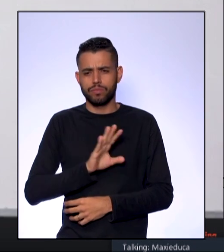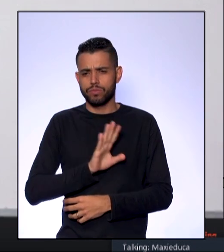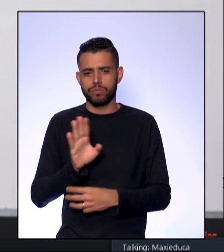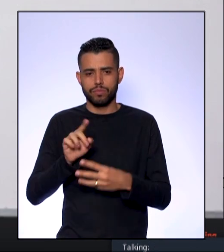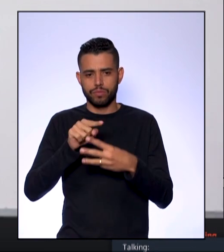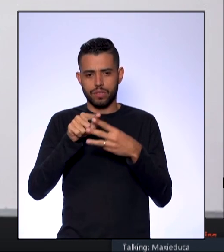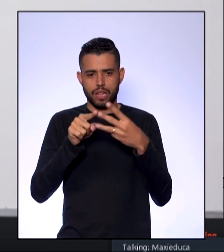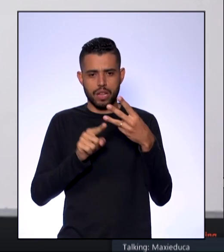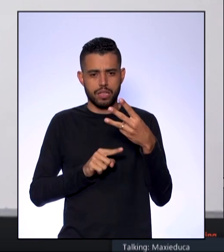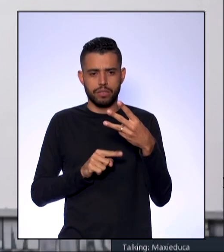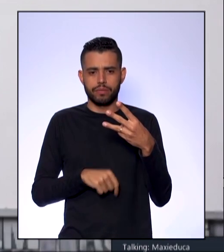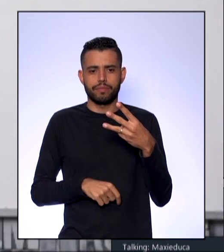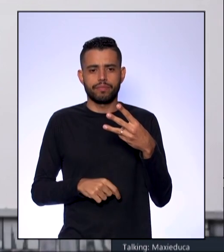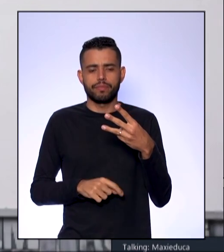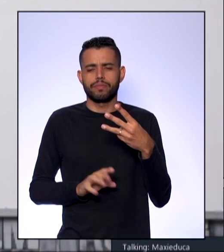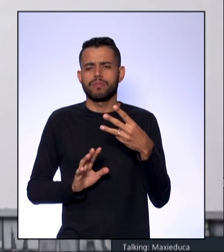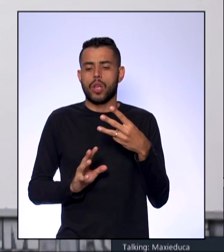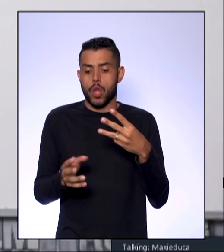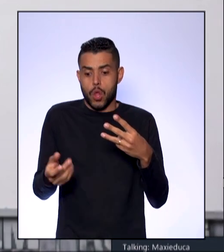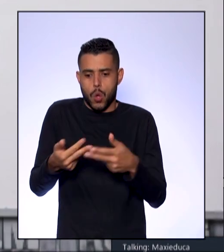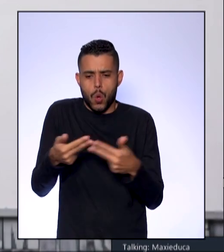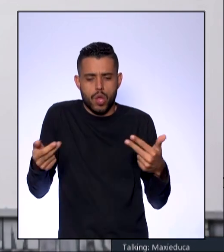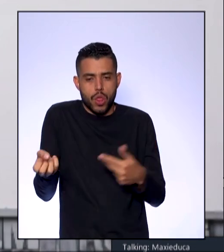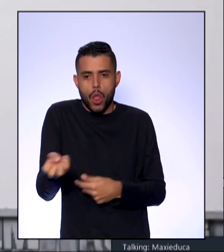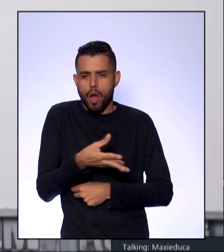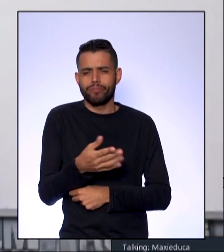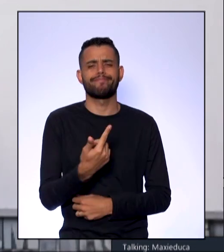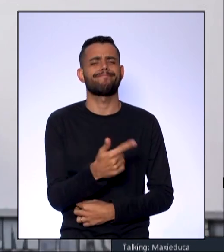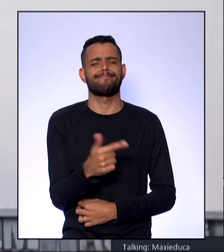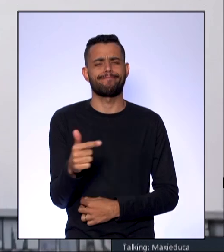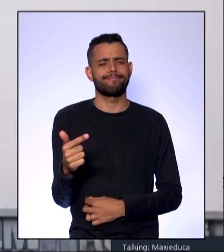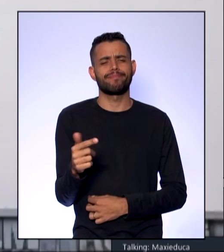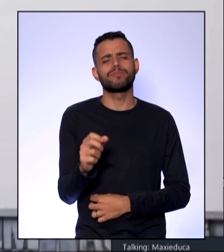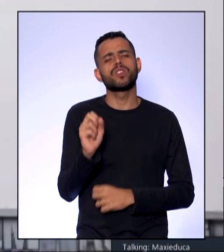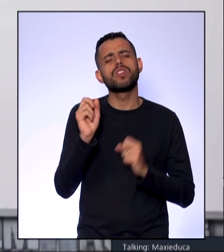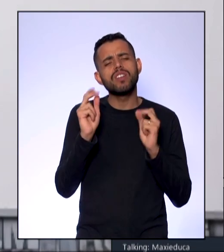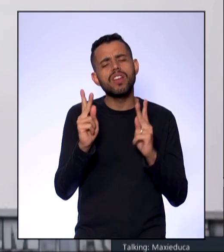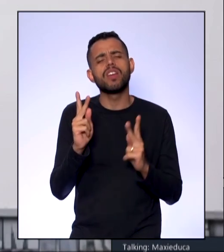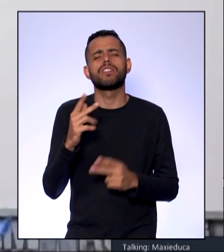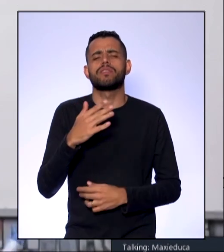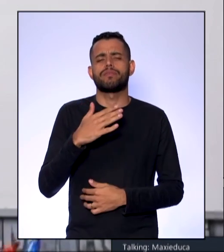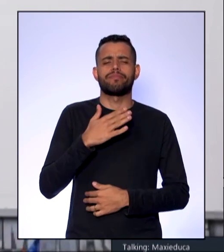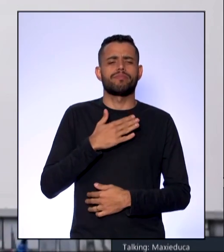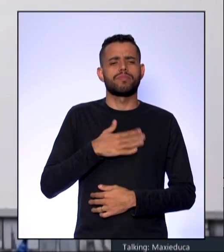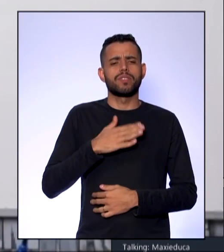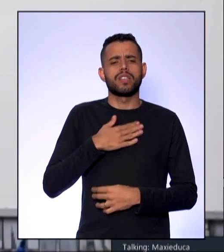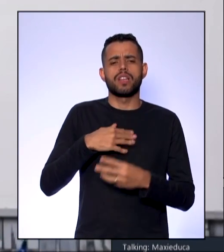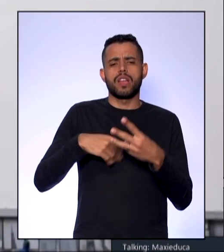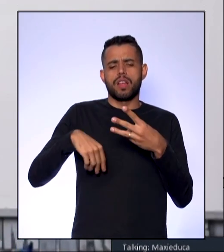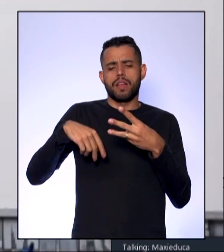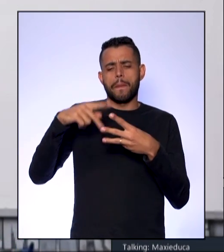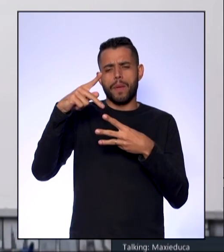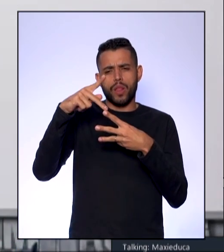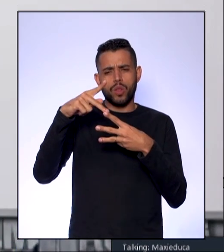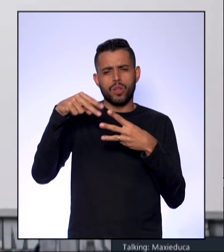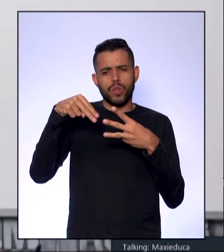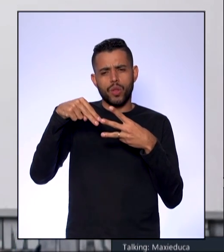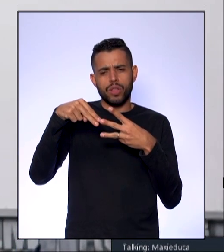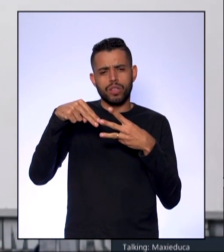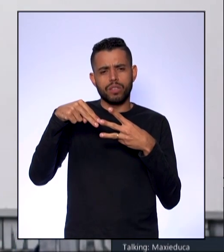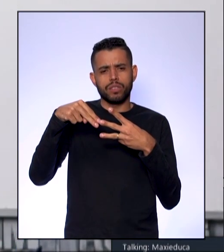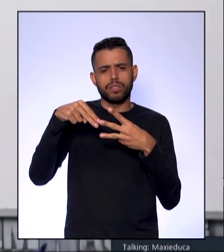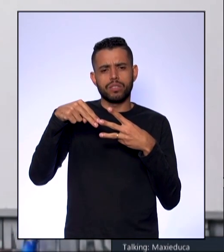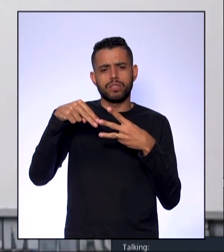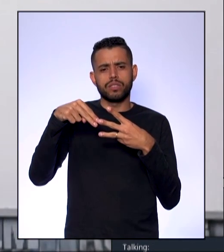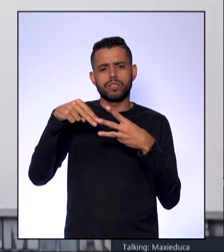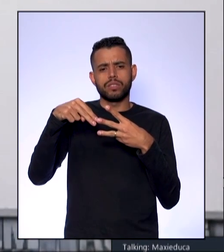temos aqui grandes novidades. Ah, professor, beleza, Paleolítico, Neolítico, Idade dos Metais. O que tudo isso